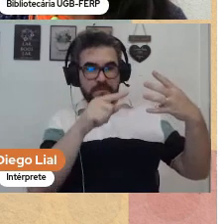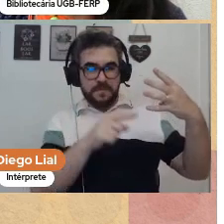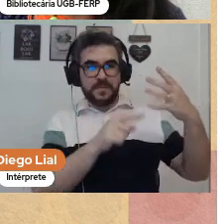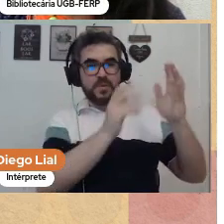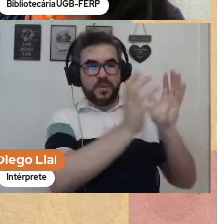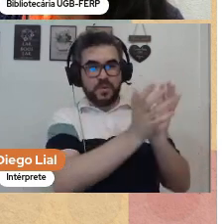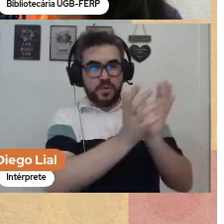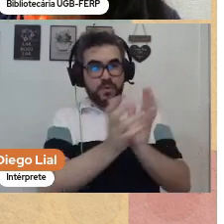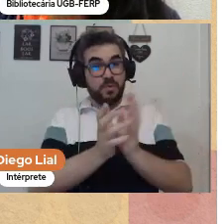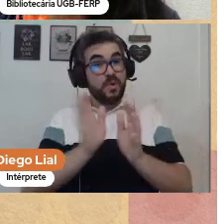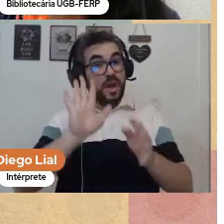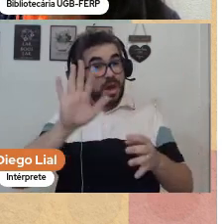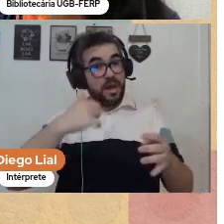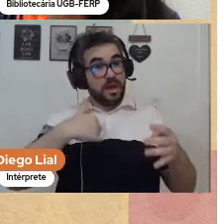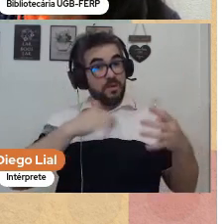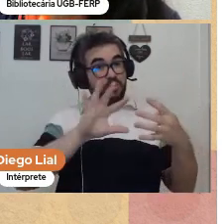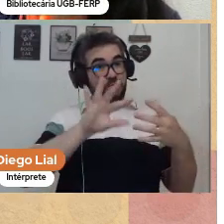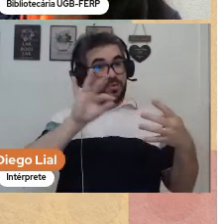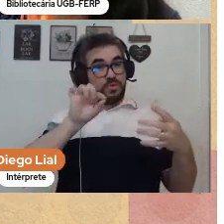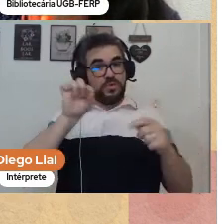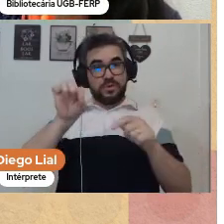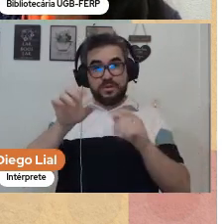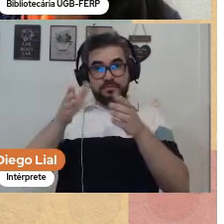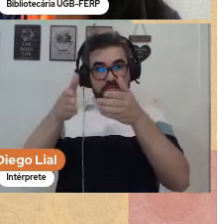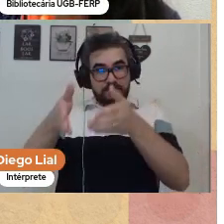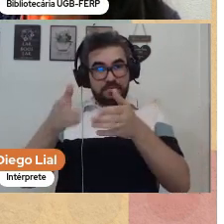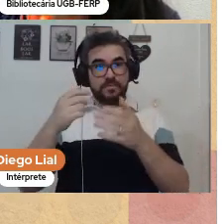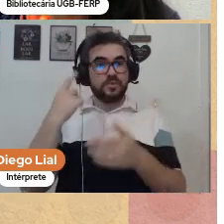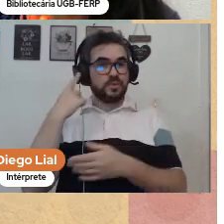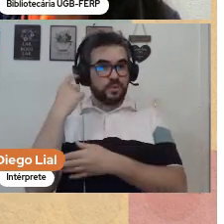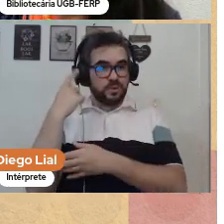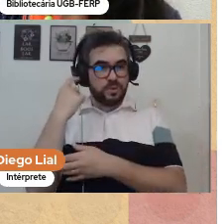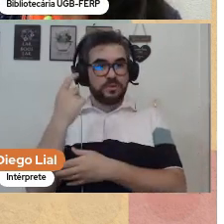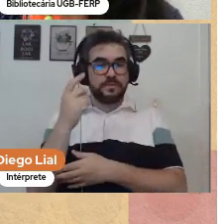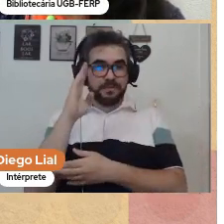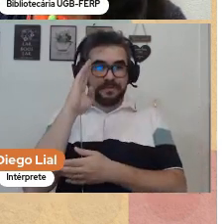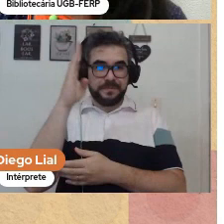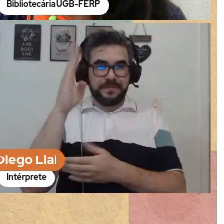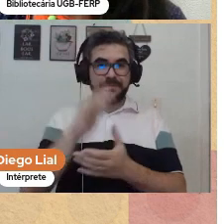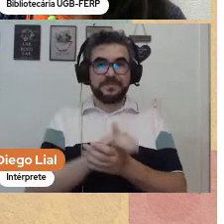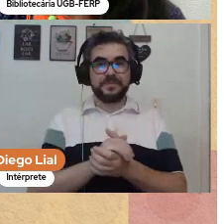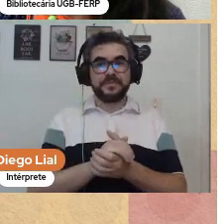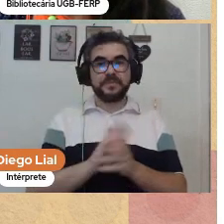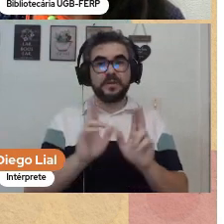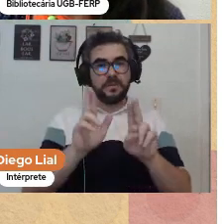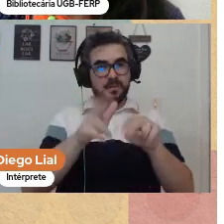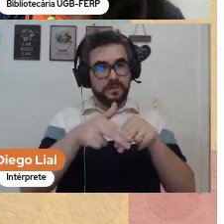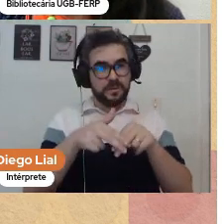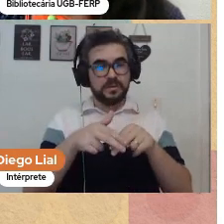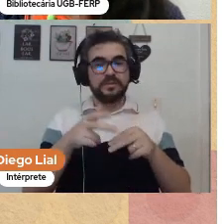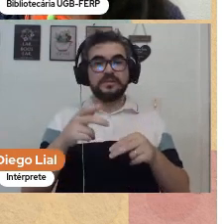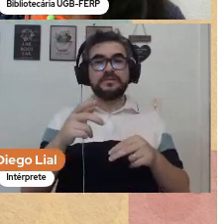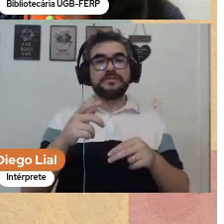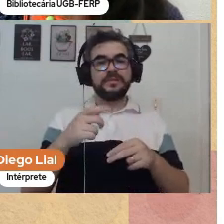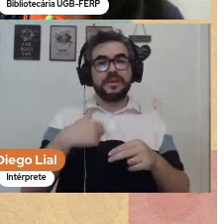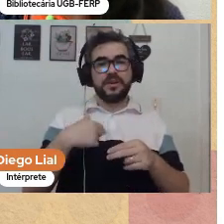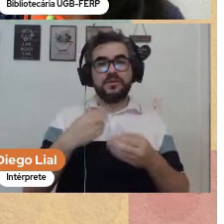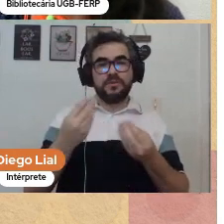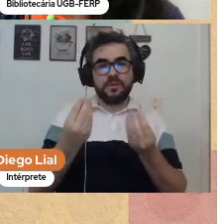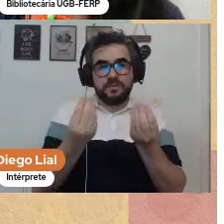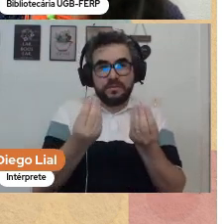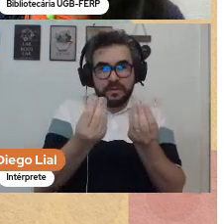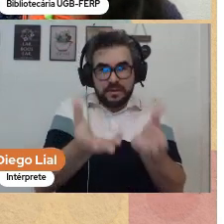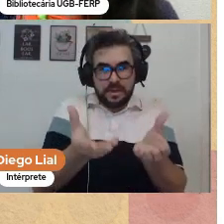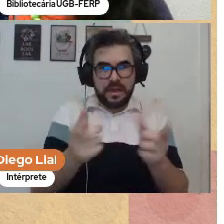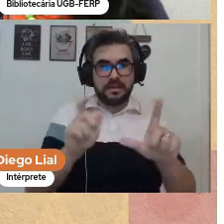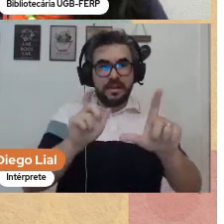lá está o manual de padrão de metadados para documentos arquivísticos digitais e outras publicações, né, de